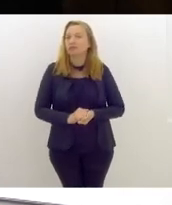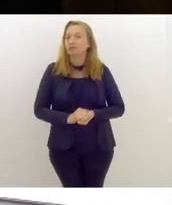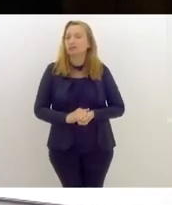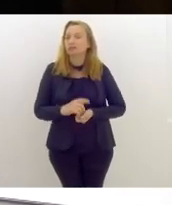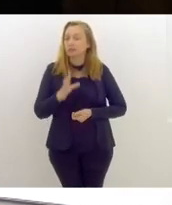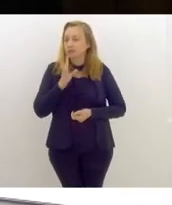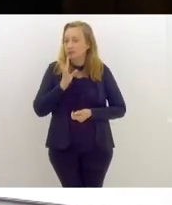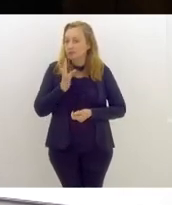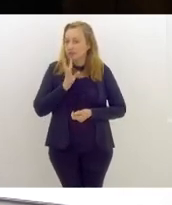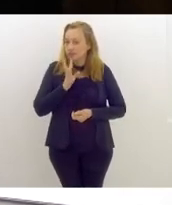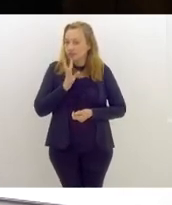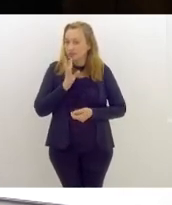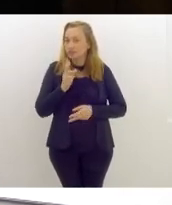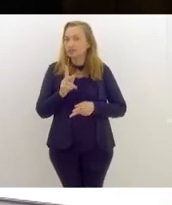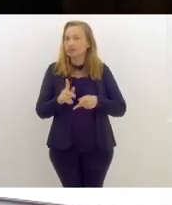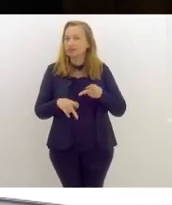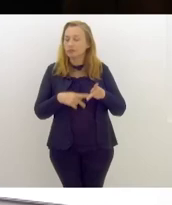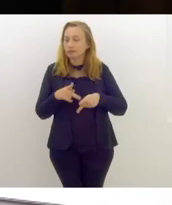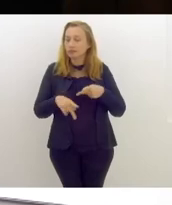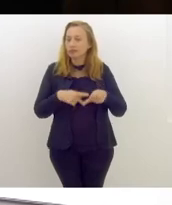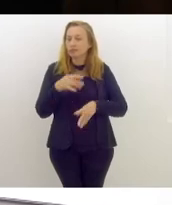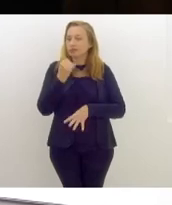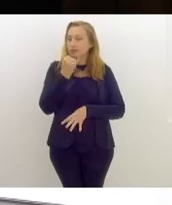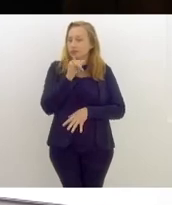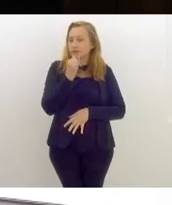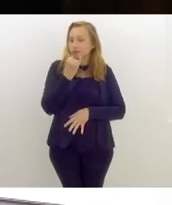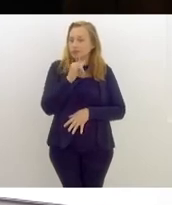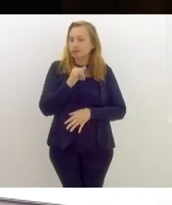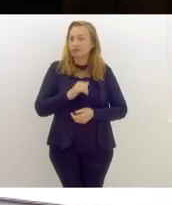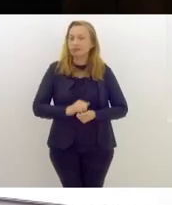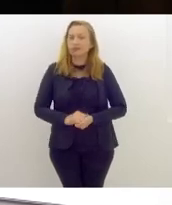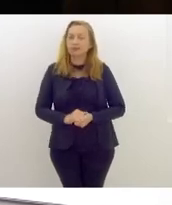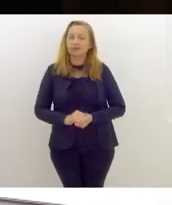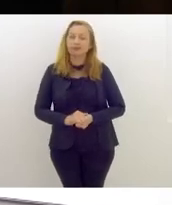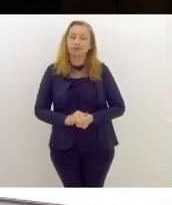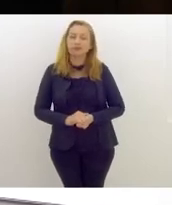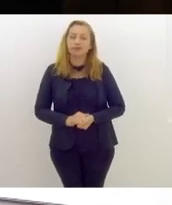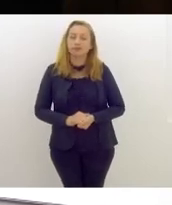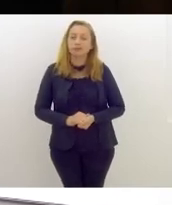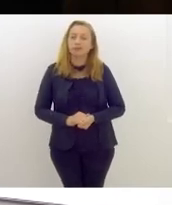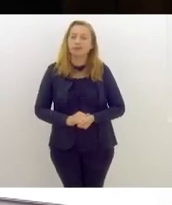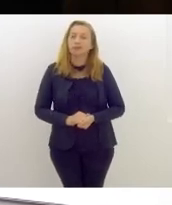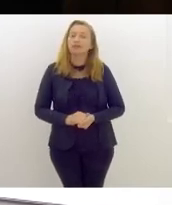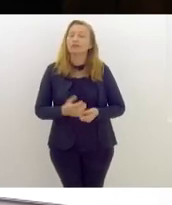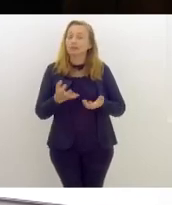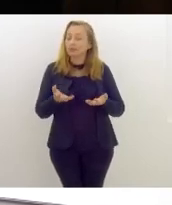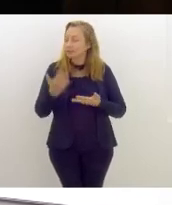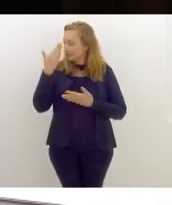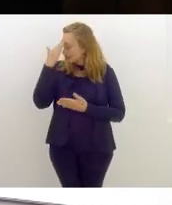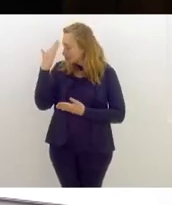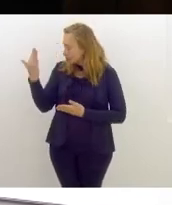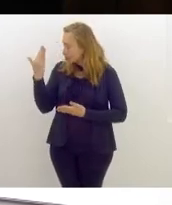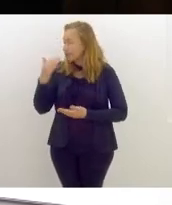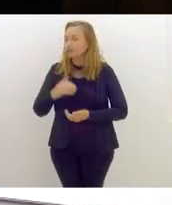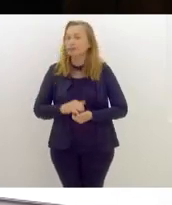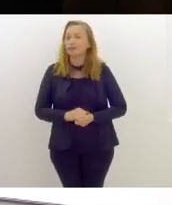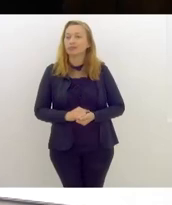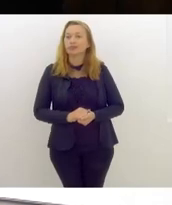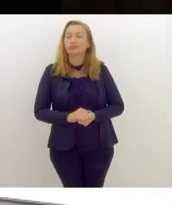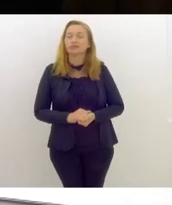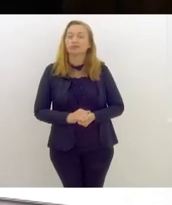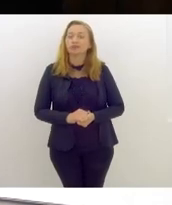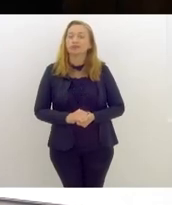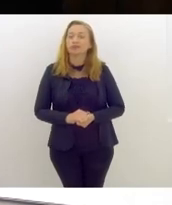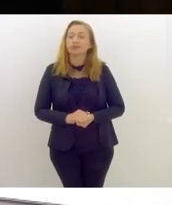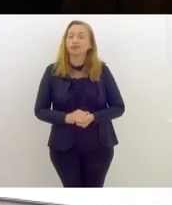ter o reconhecimento da população Fluminense com quase 90 mil votos então eu quero muito lhe agradecer essa oportunidade